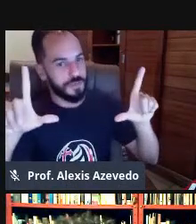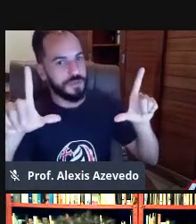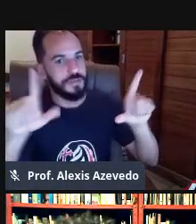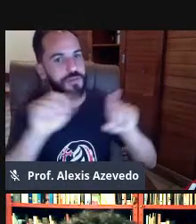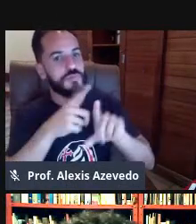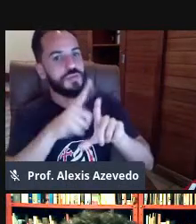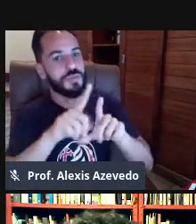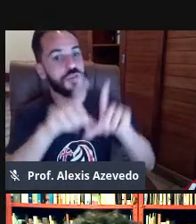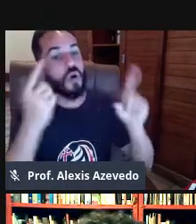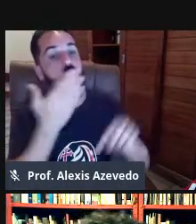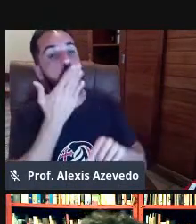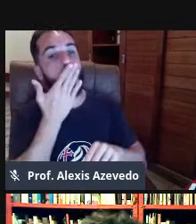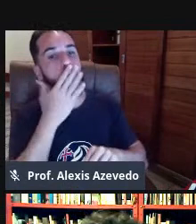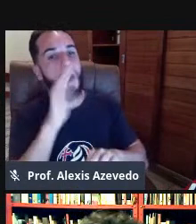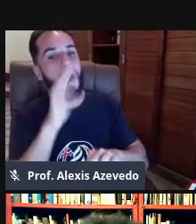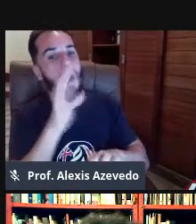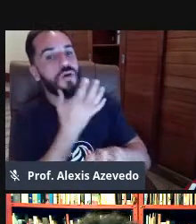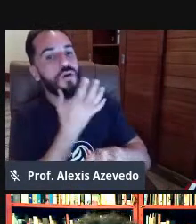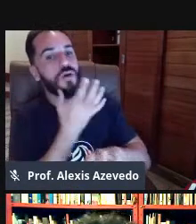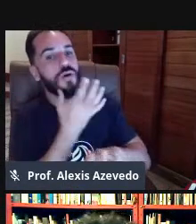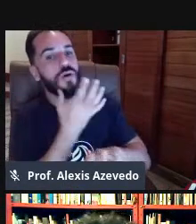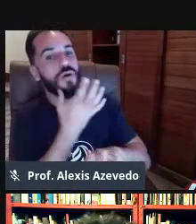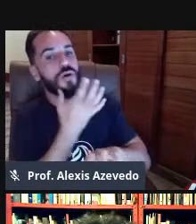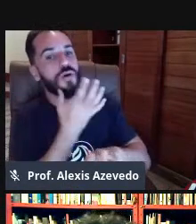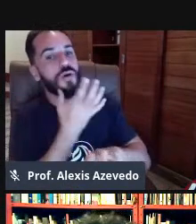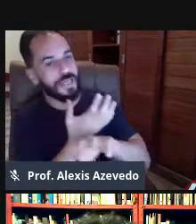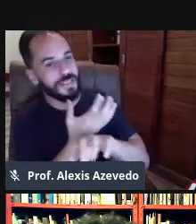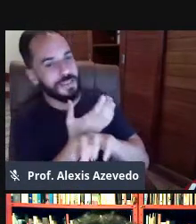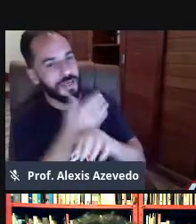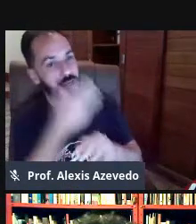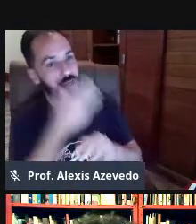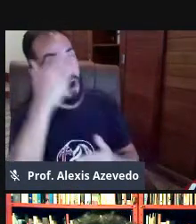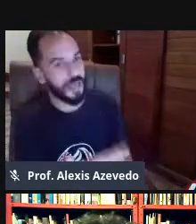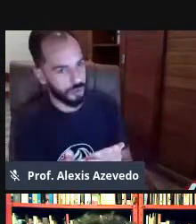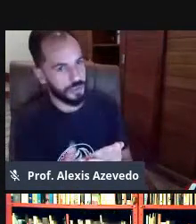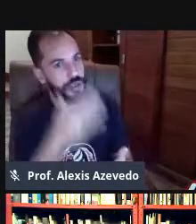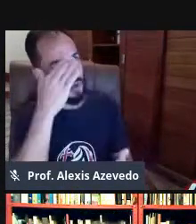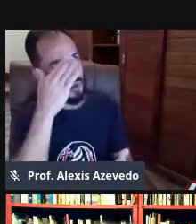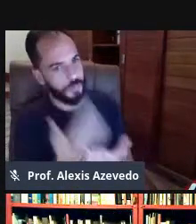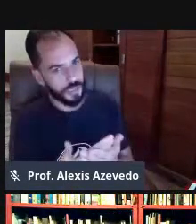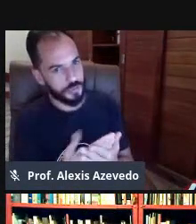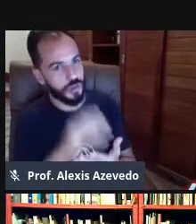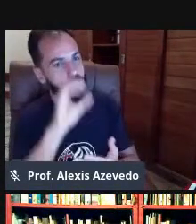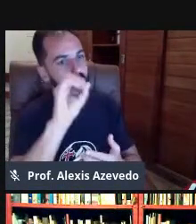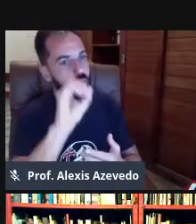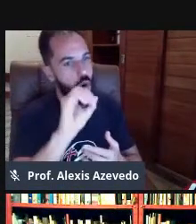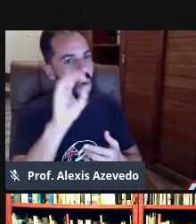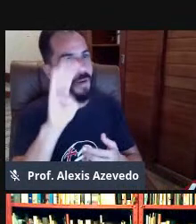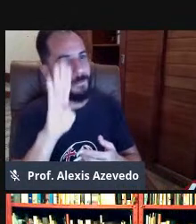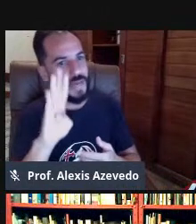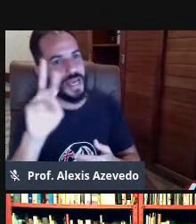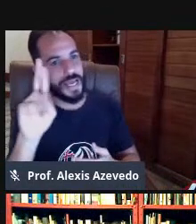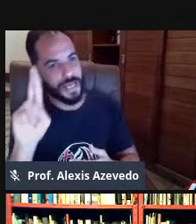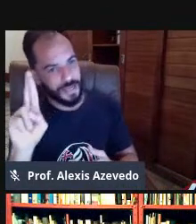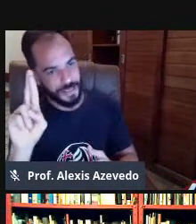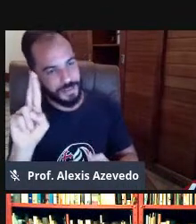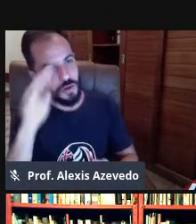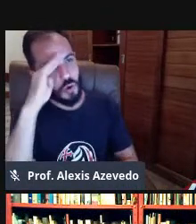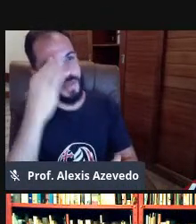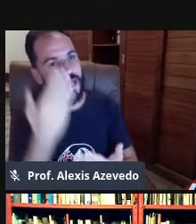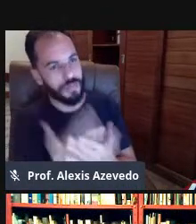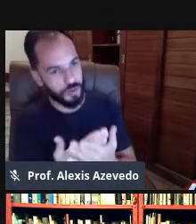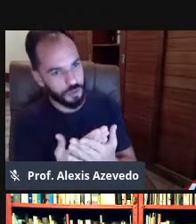as disciplinas obrigatórias, né, vem acompanhadas por essa sigla OBR lá no quadrinho,